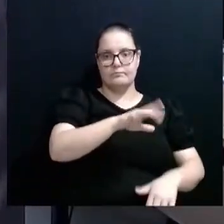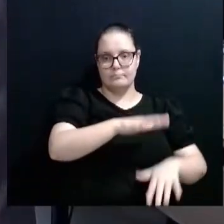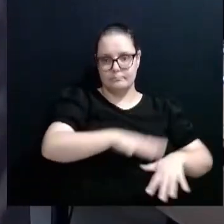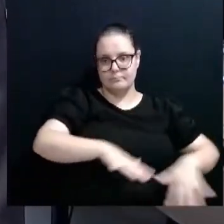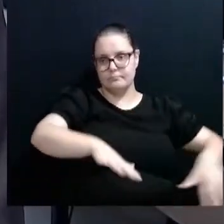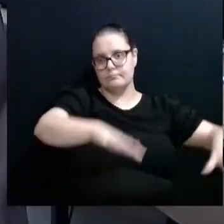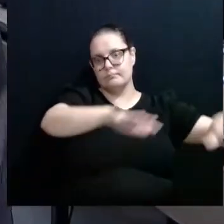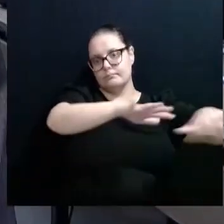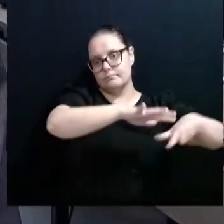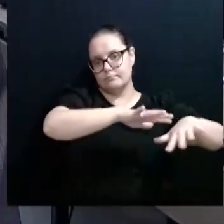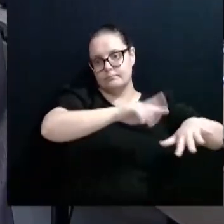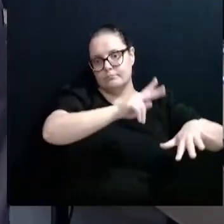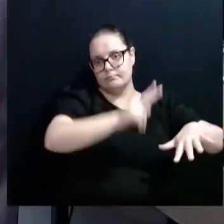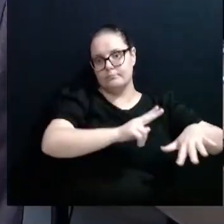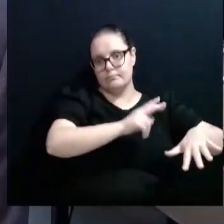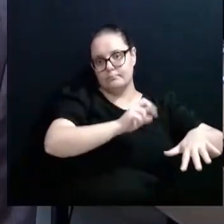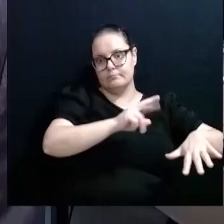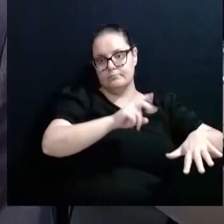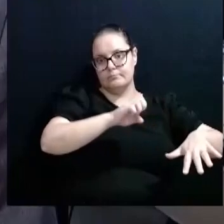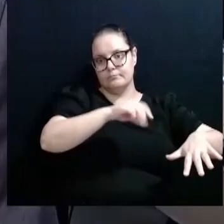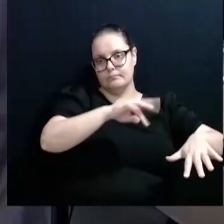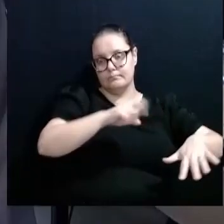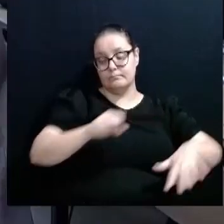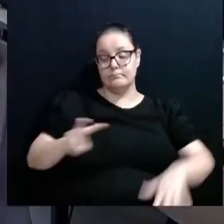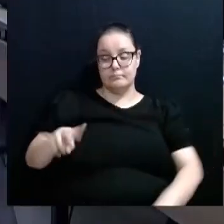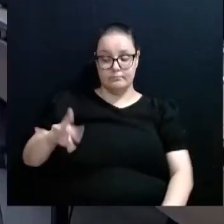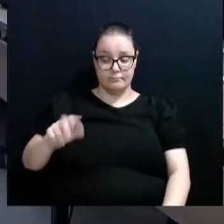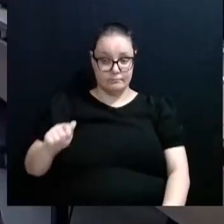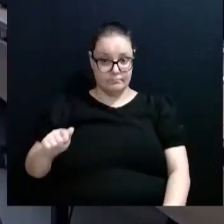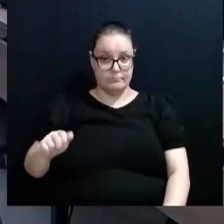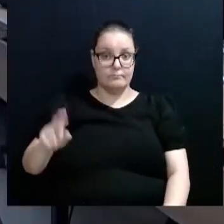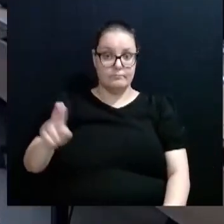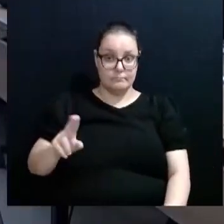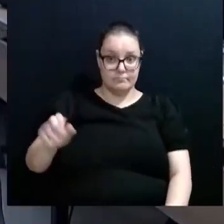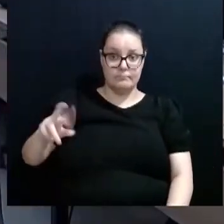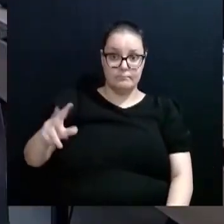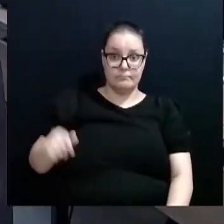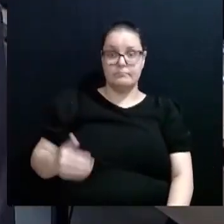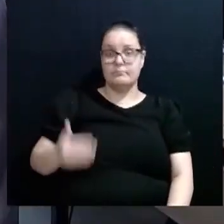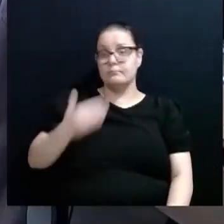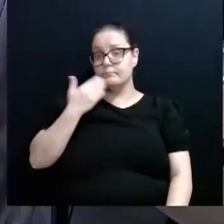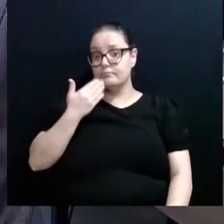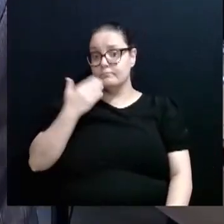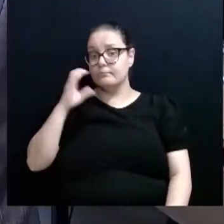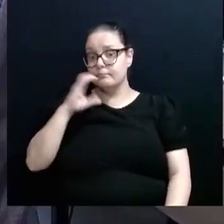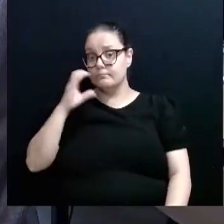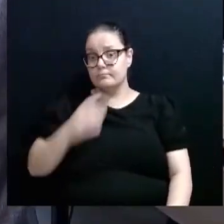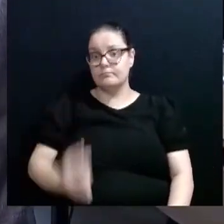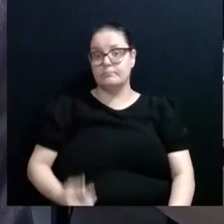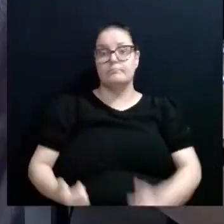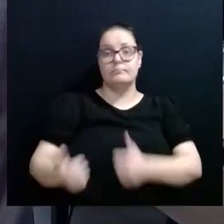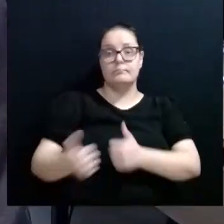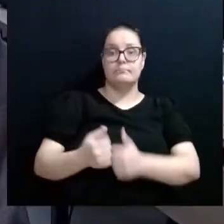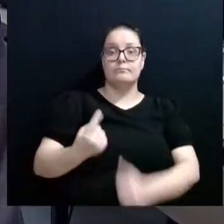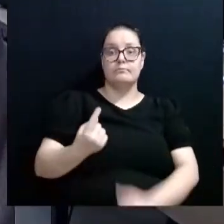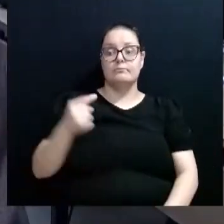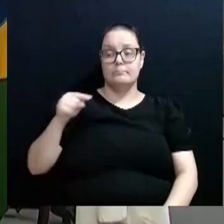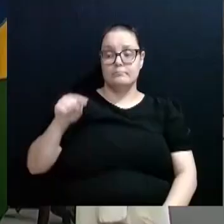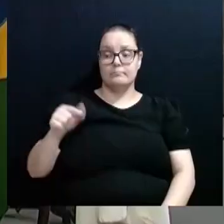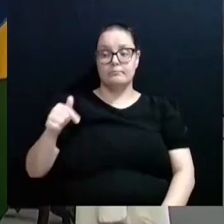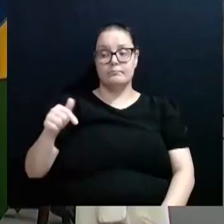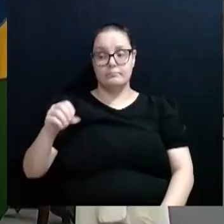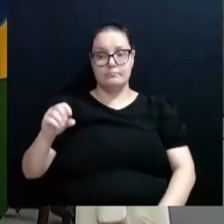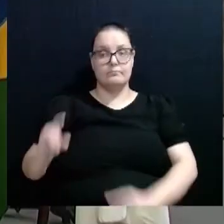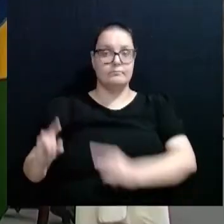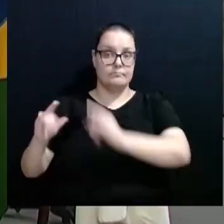com a Vila Padre Anchieta. Um acesso rápido, fácil e ao lado de 1.700 apartamentos do CDHU.